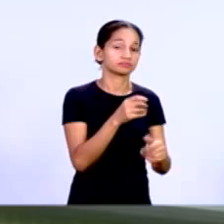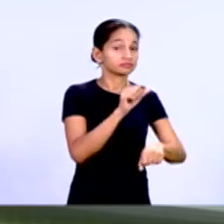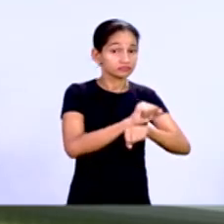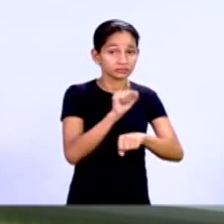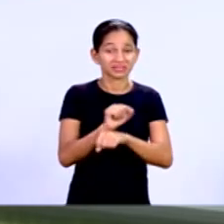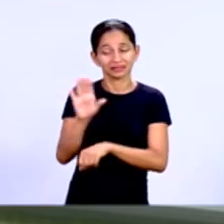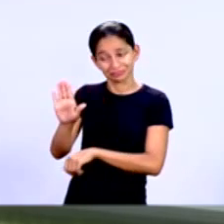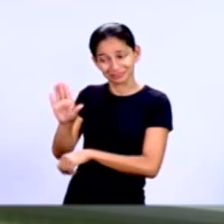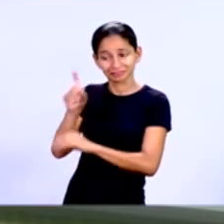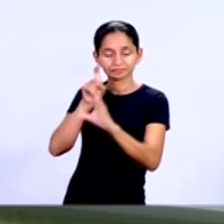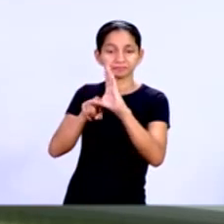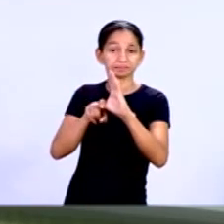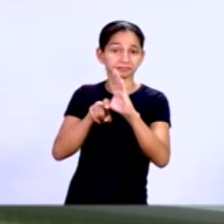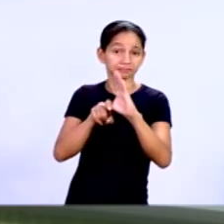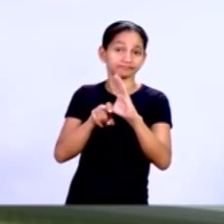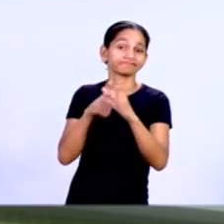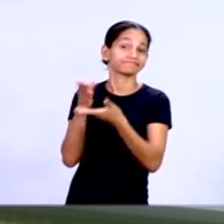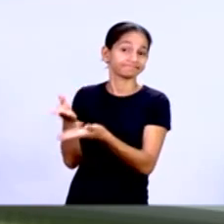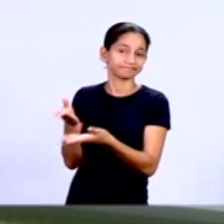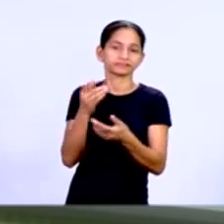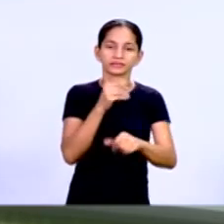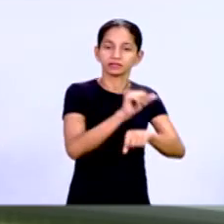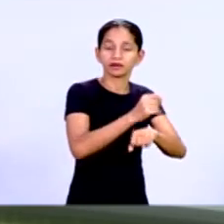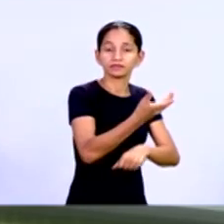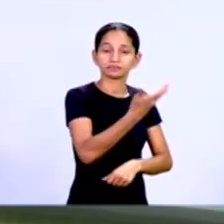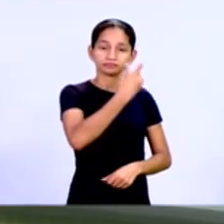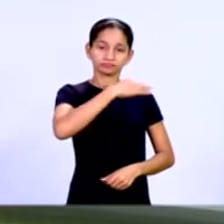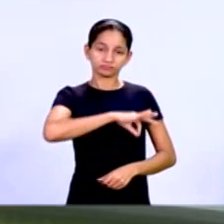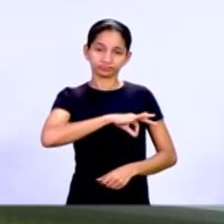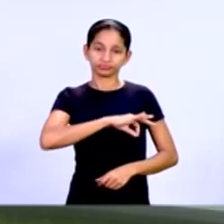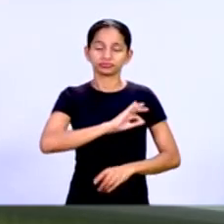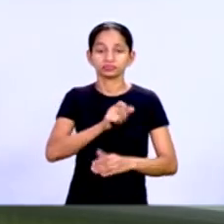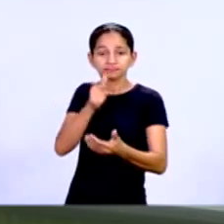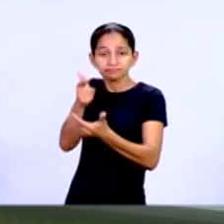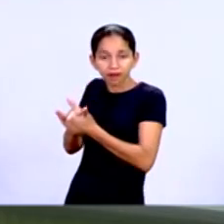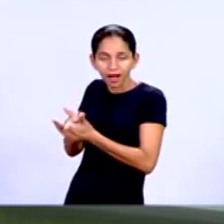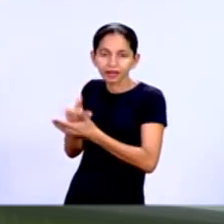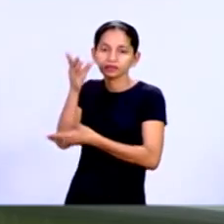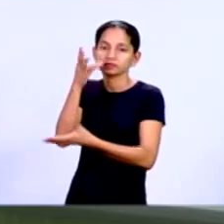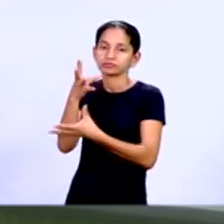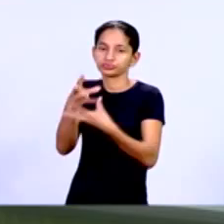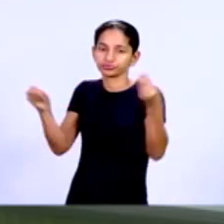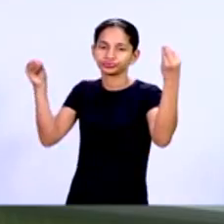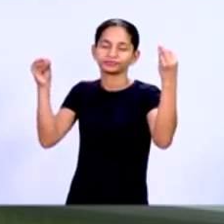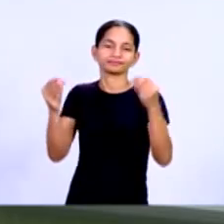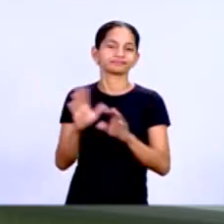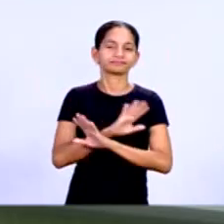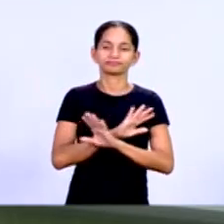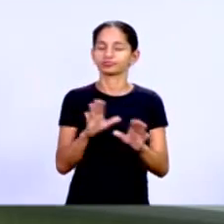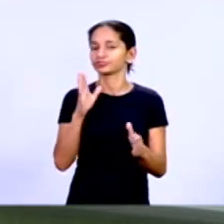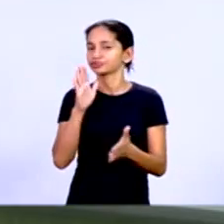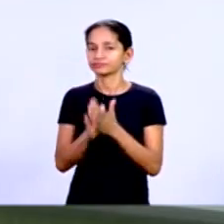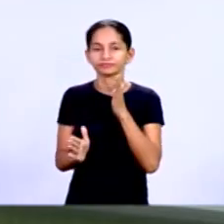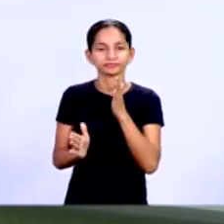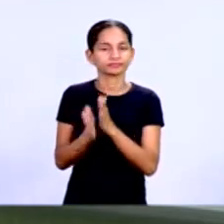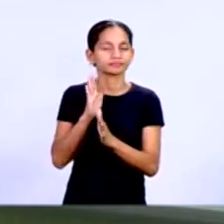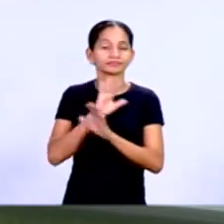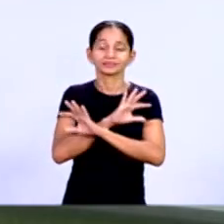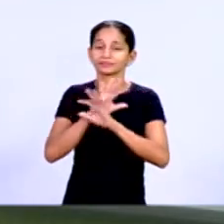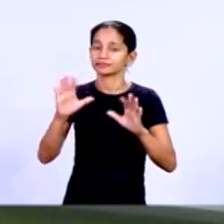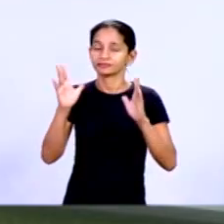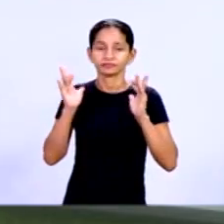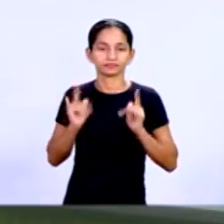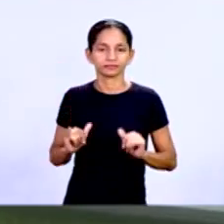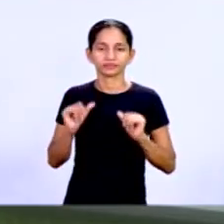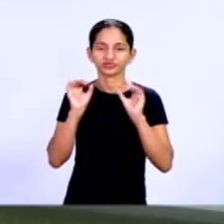compromisso com o credor, a moeda ela tem essa função de quitar e livrar do compromisso daquele contrato.